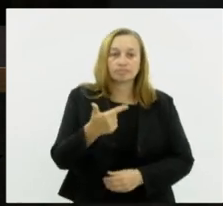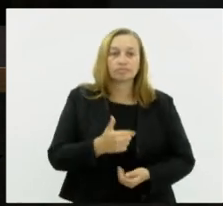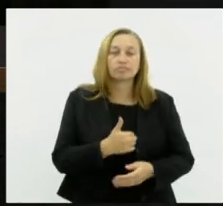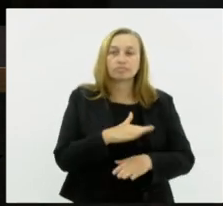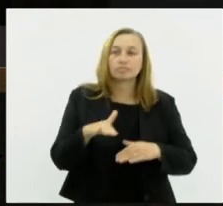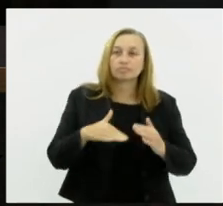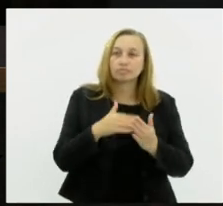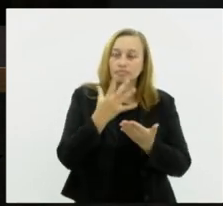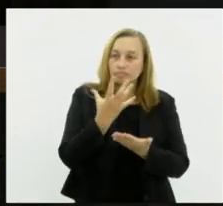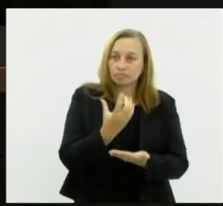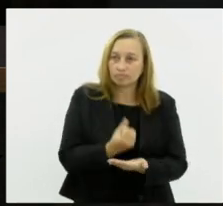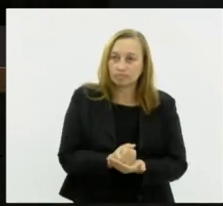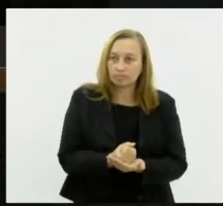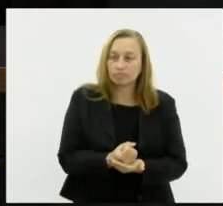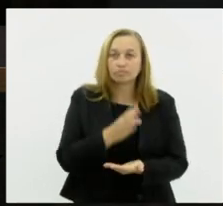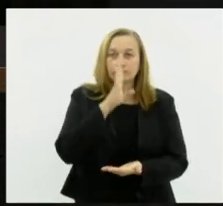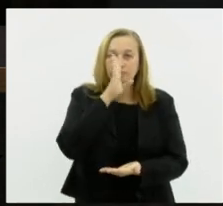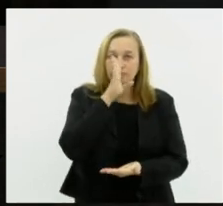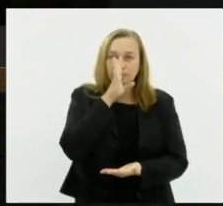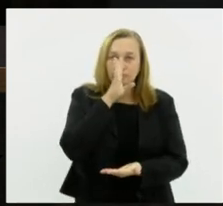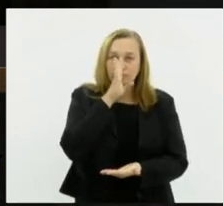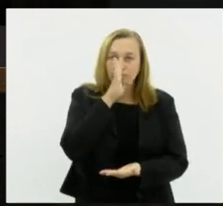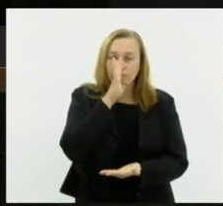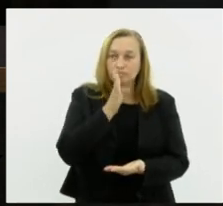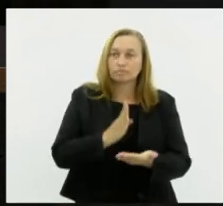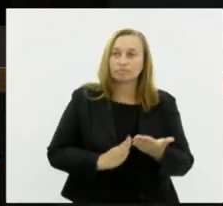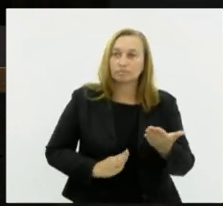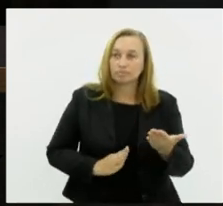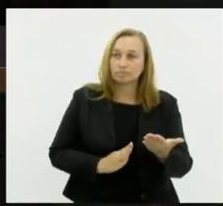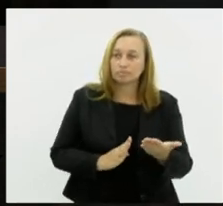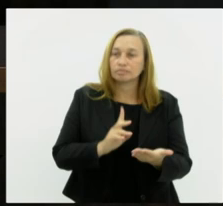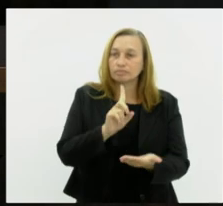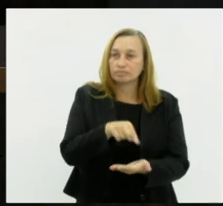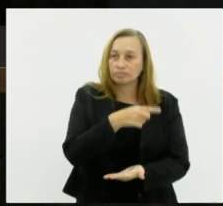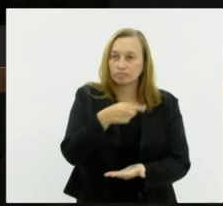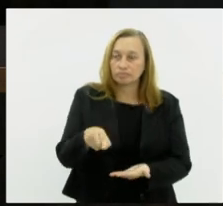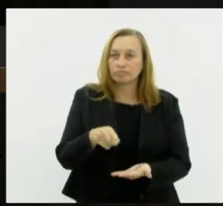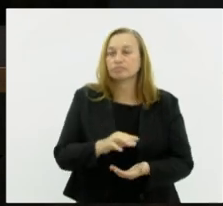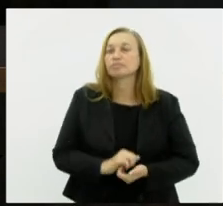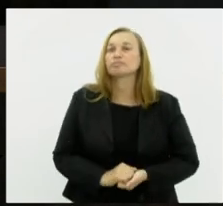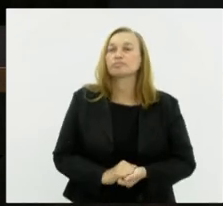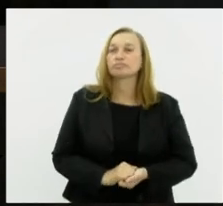que aprovam, permaneçam como estão, rejeitada.